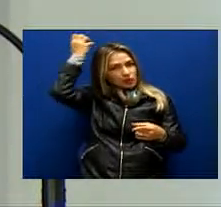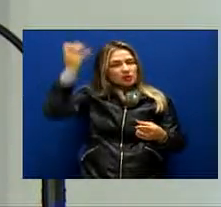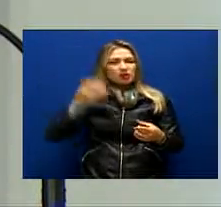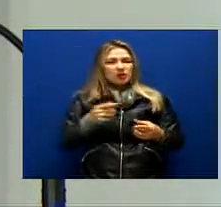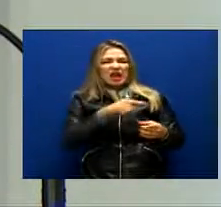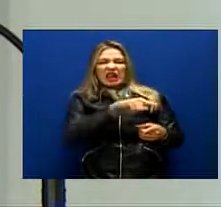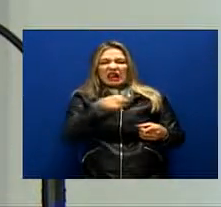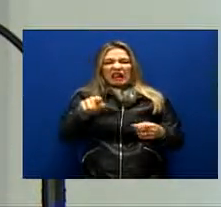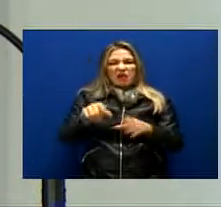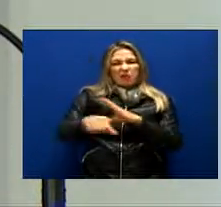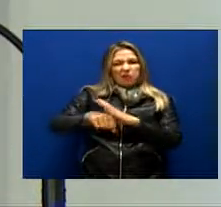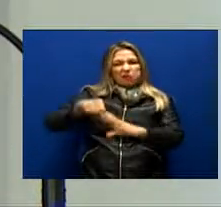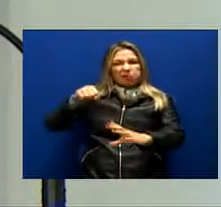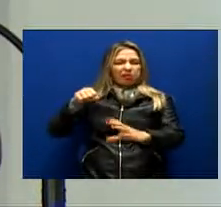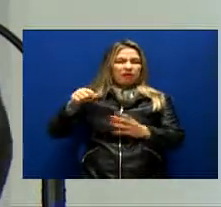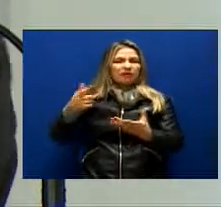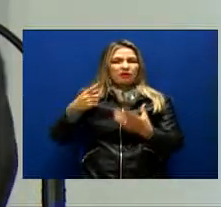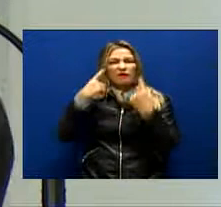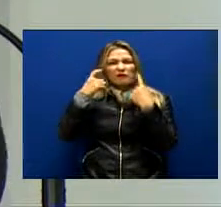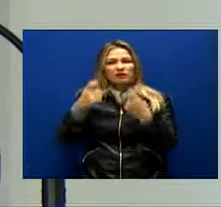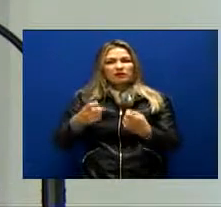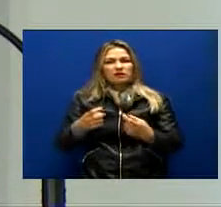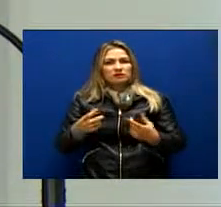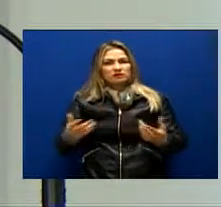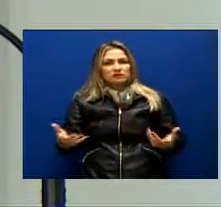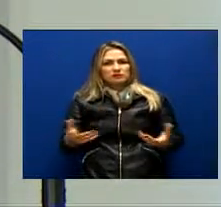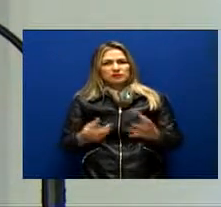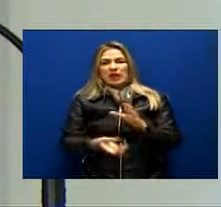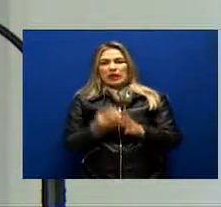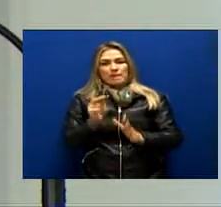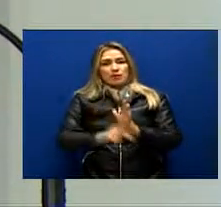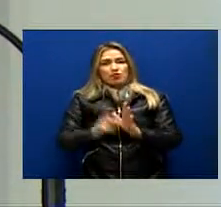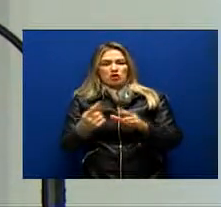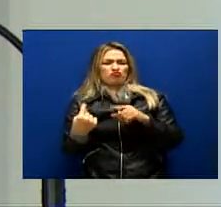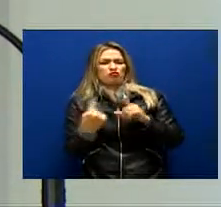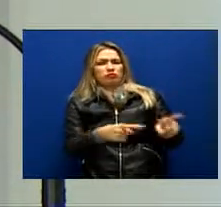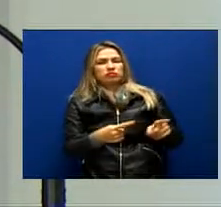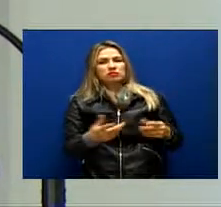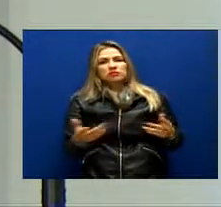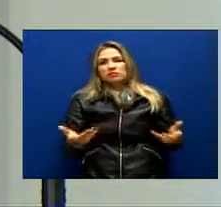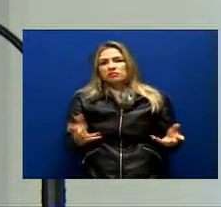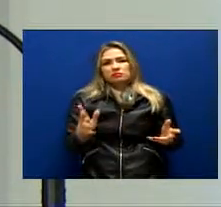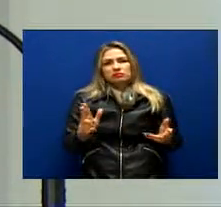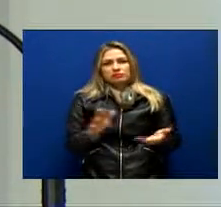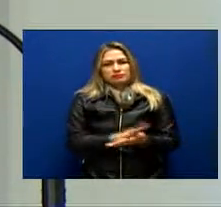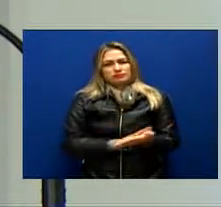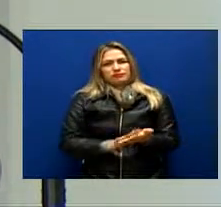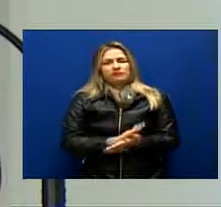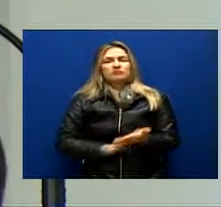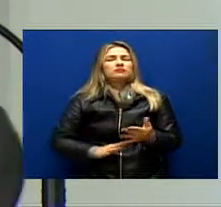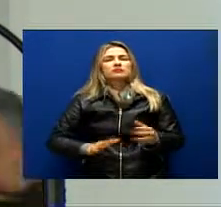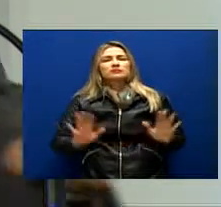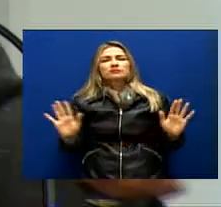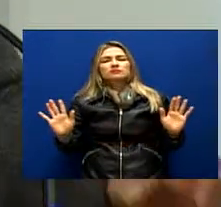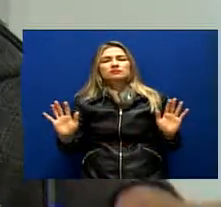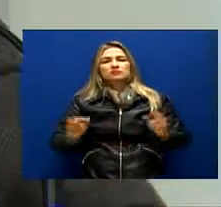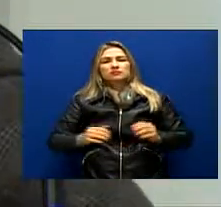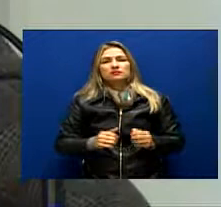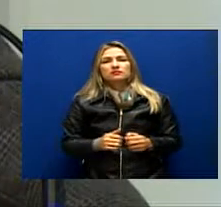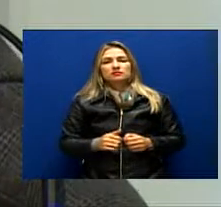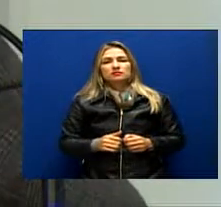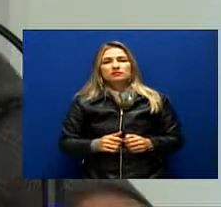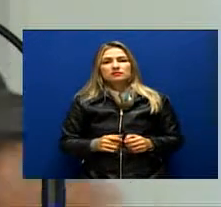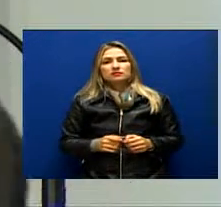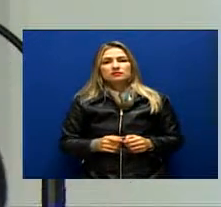tipo de questionamento, de bullying, seja lá o que for. Mas ele trabalha isso muito